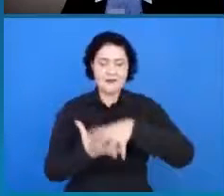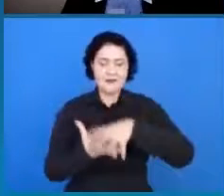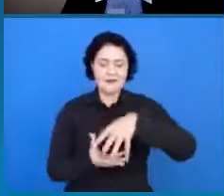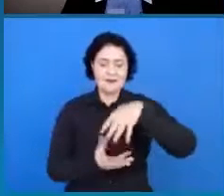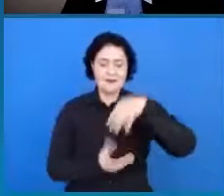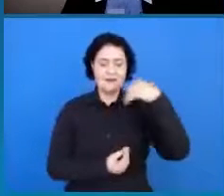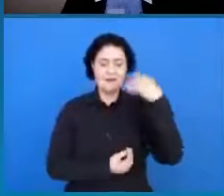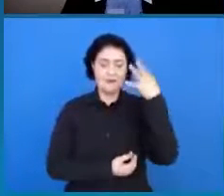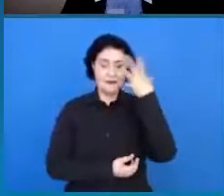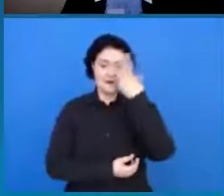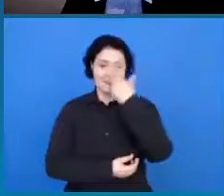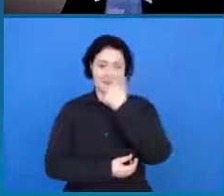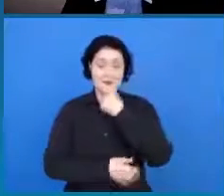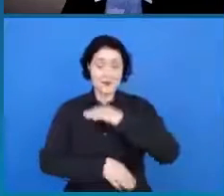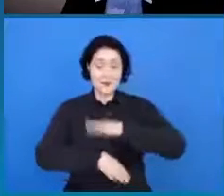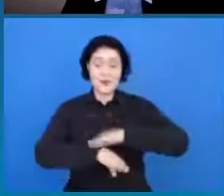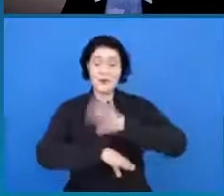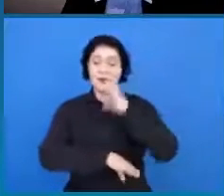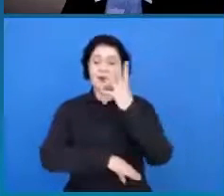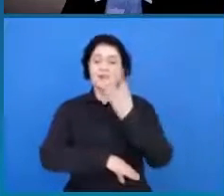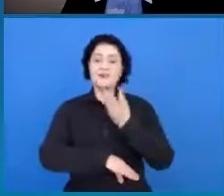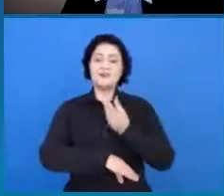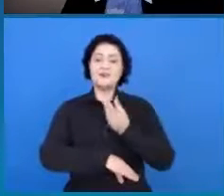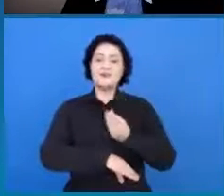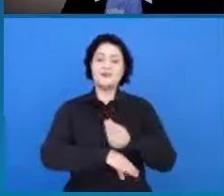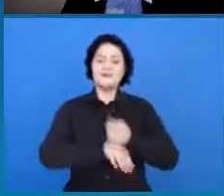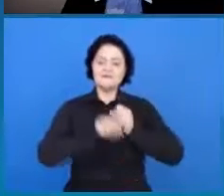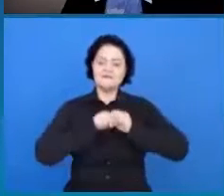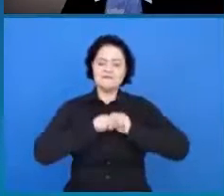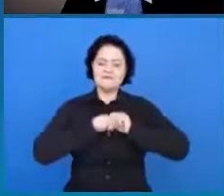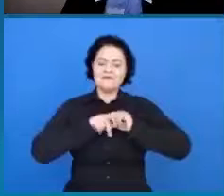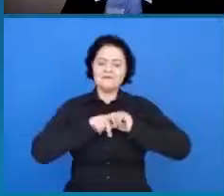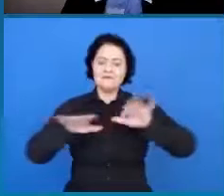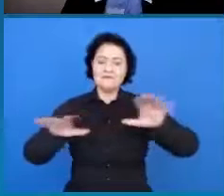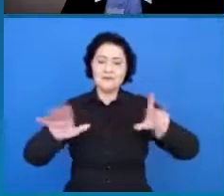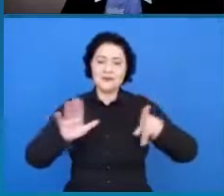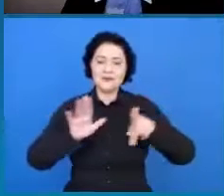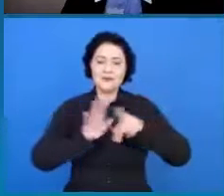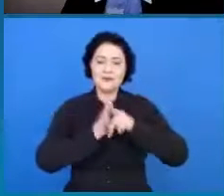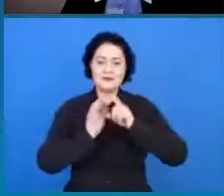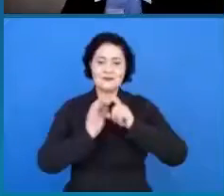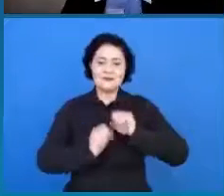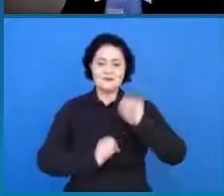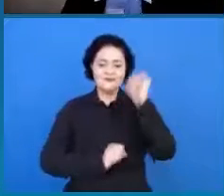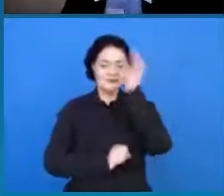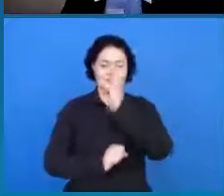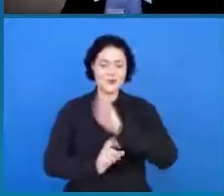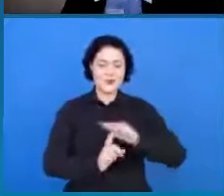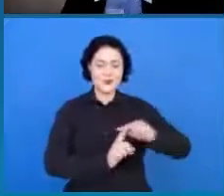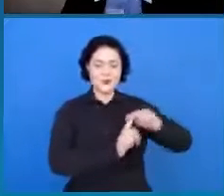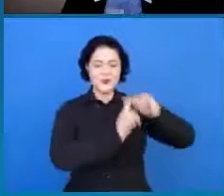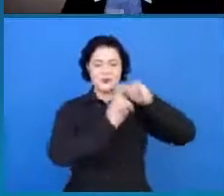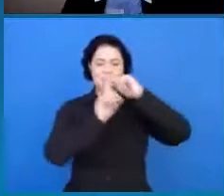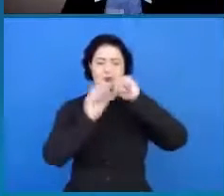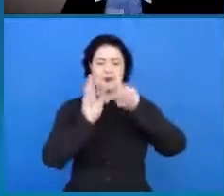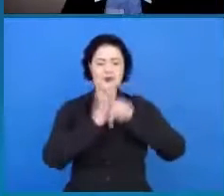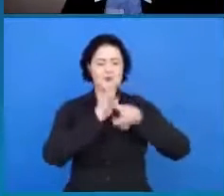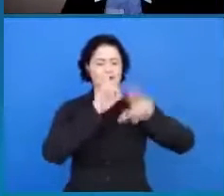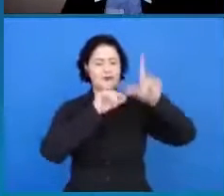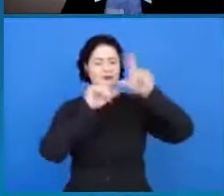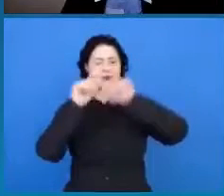belas Momento Espírita irradiando na Pátria do Cruzeiro São traduzidos em